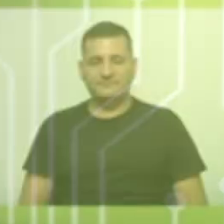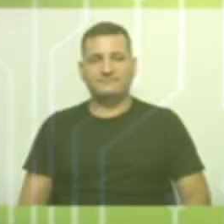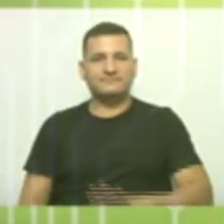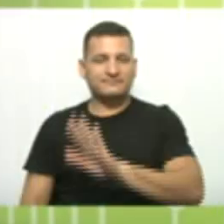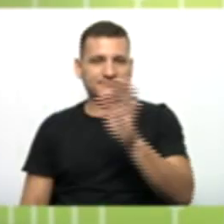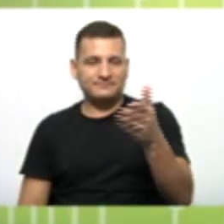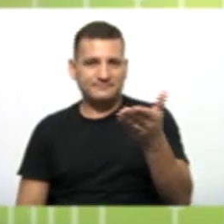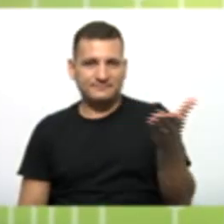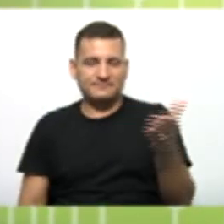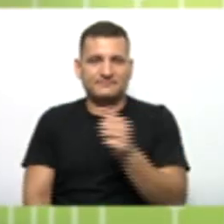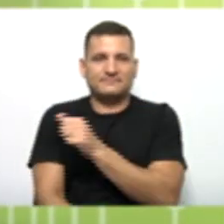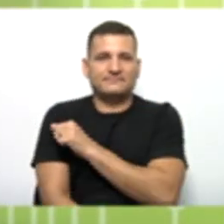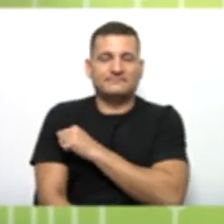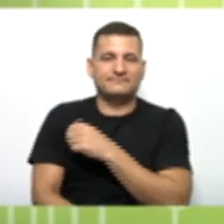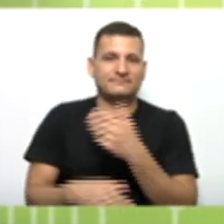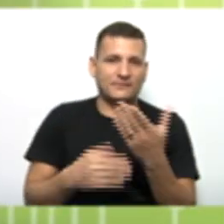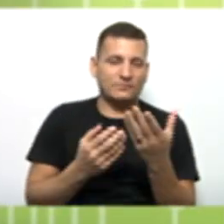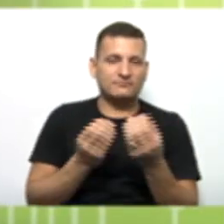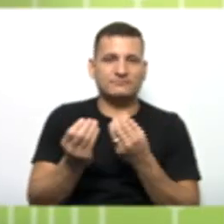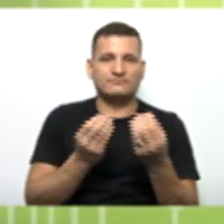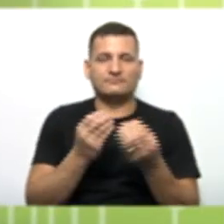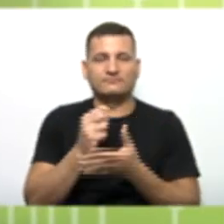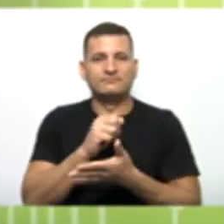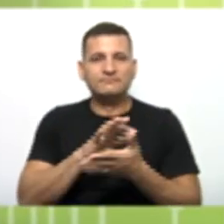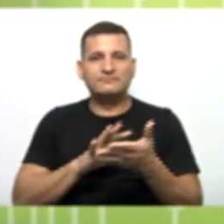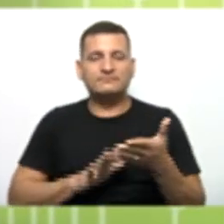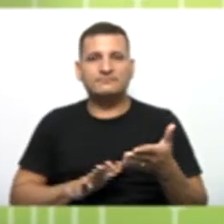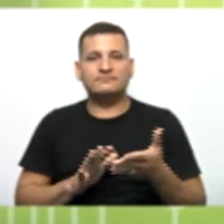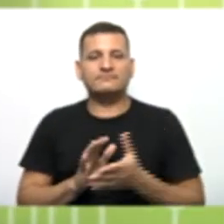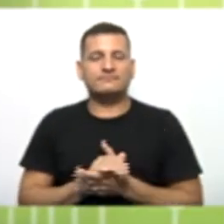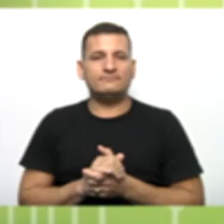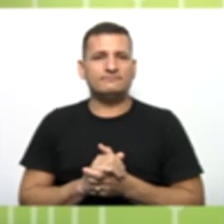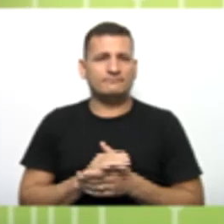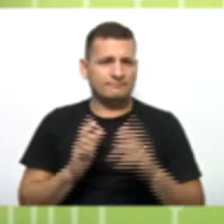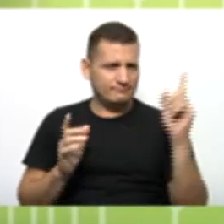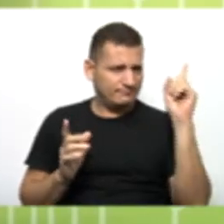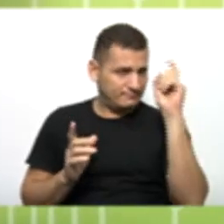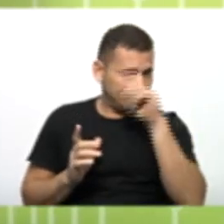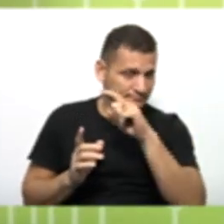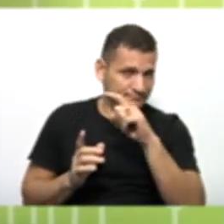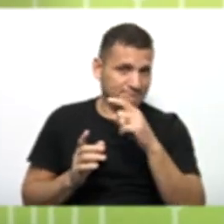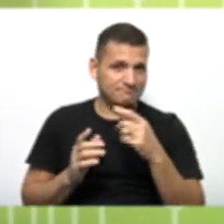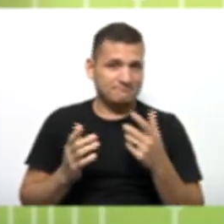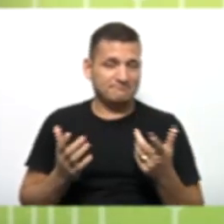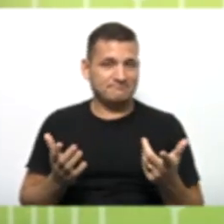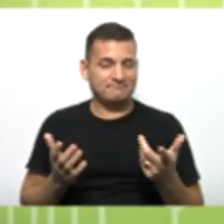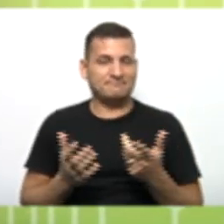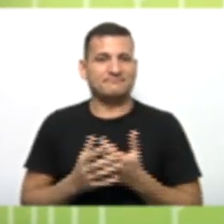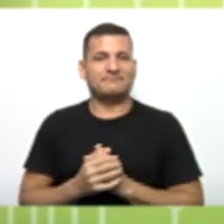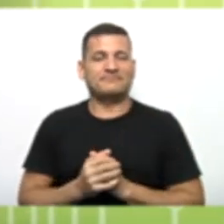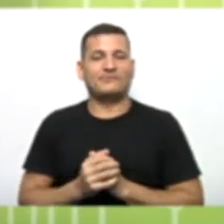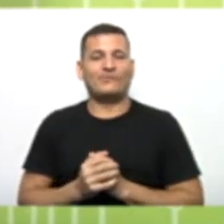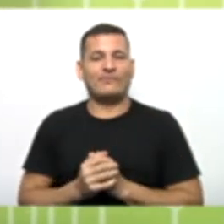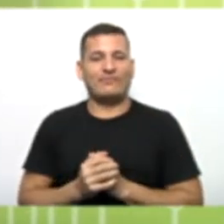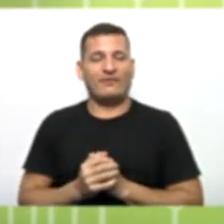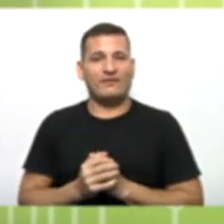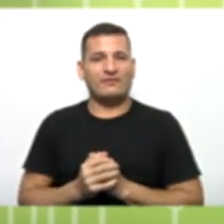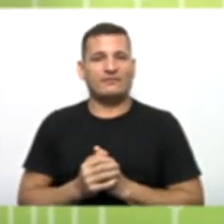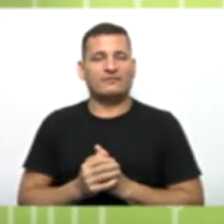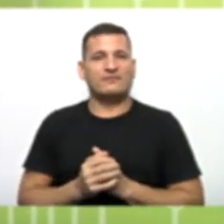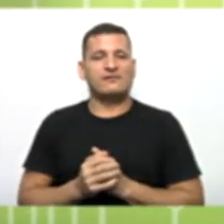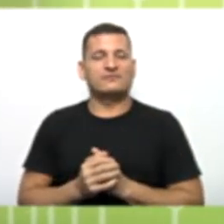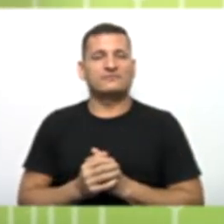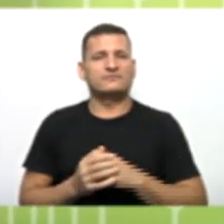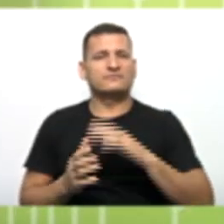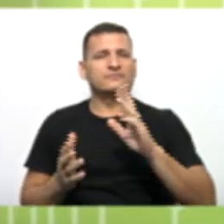Bom, aluno, e aí, como é que foi a atividade em sala? Difícil? Então, ó, vocês já vão começar